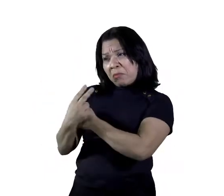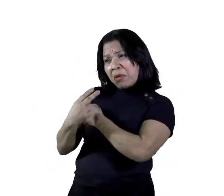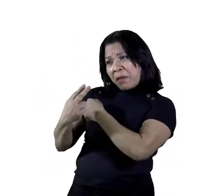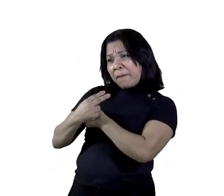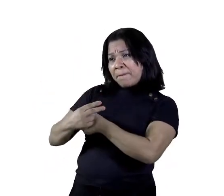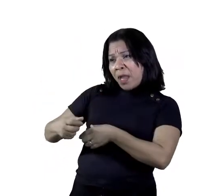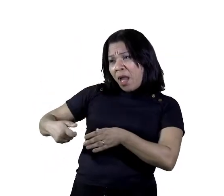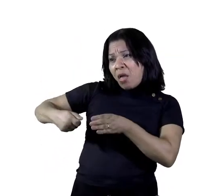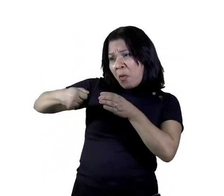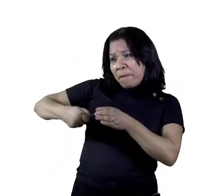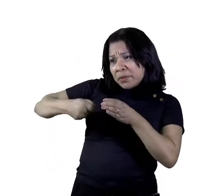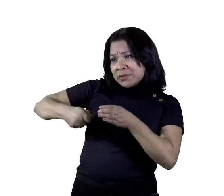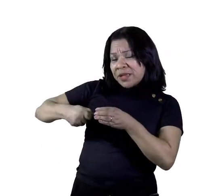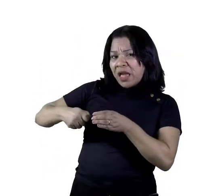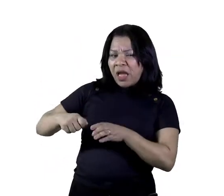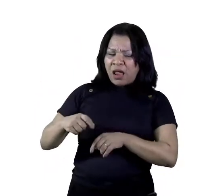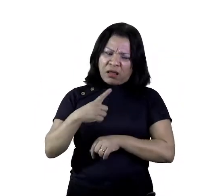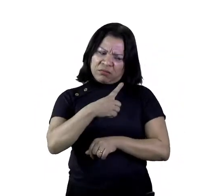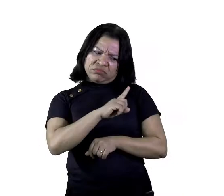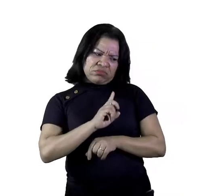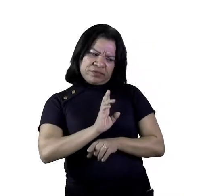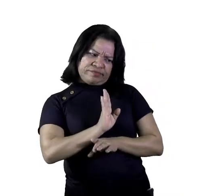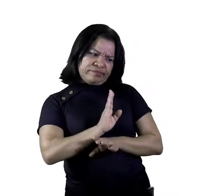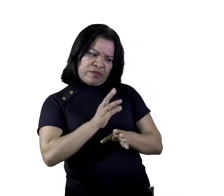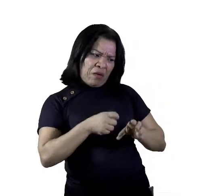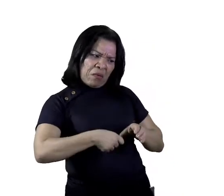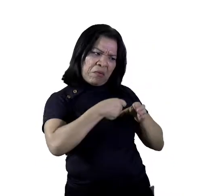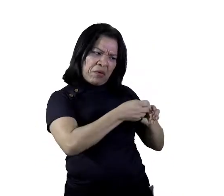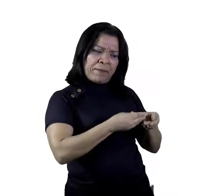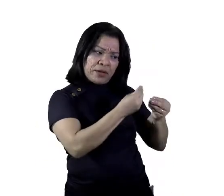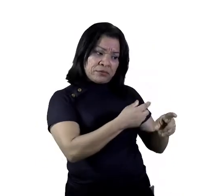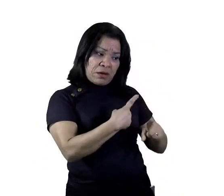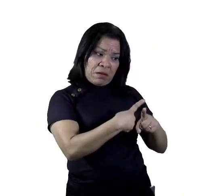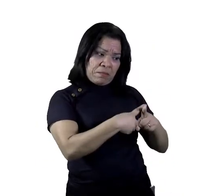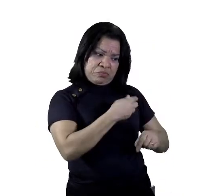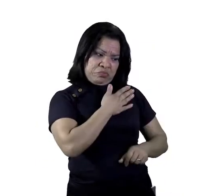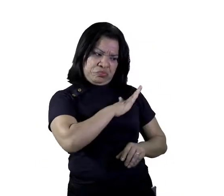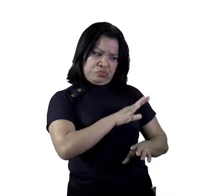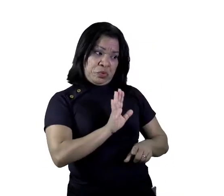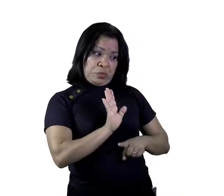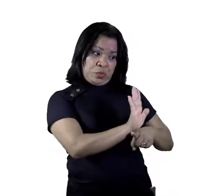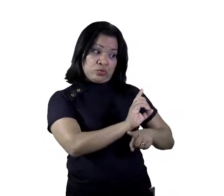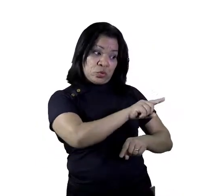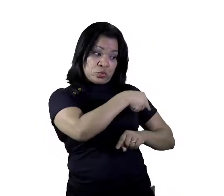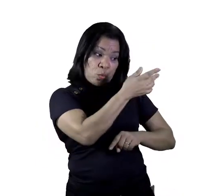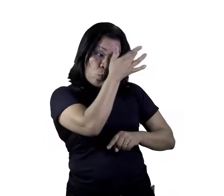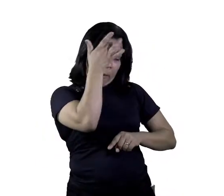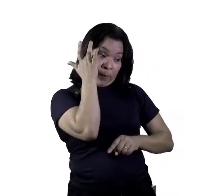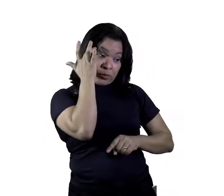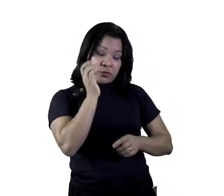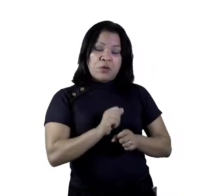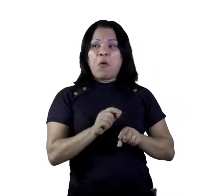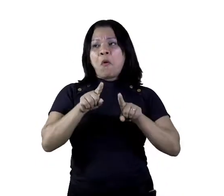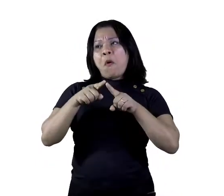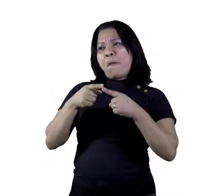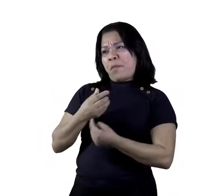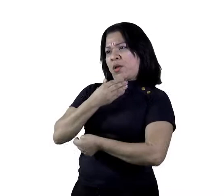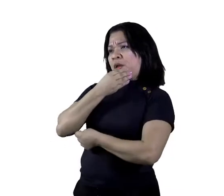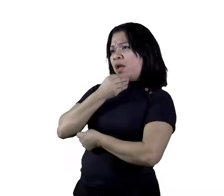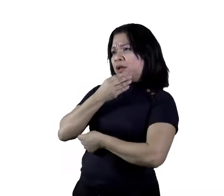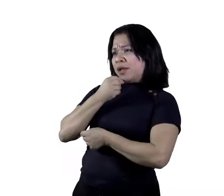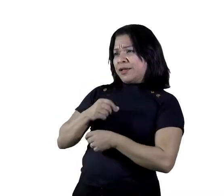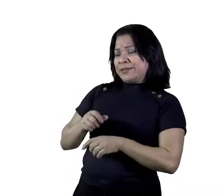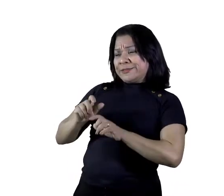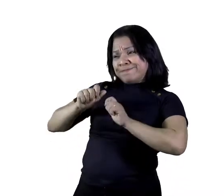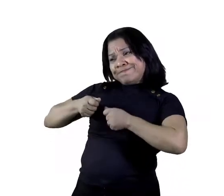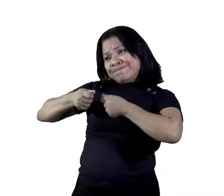não queriam emprestar, pois não gostavam de ajudar outras pessoas. Mas o rapaz tanto